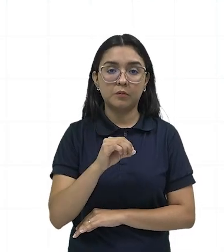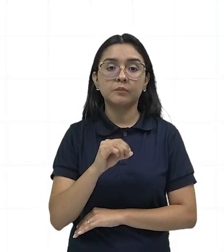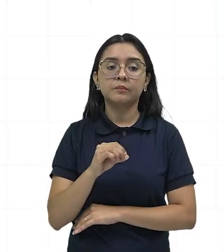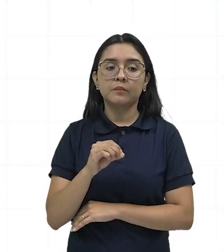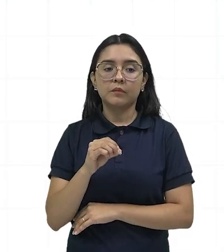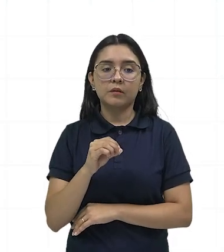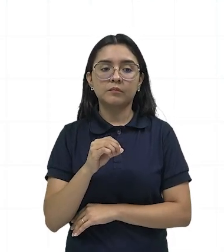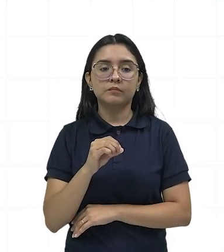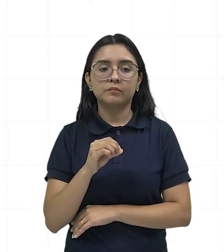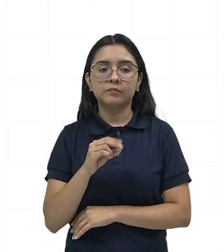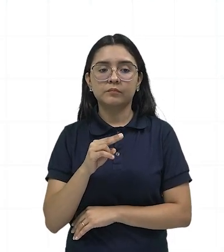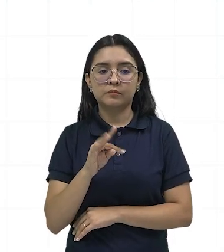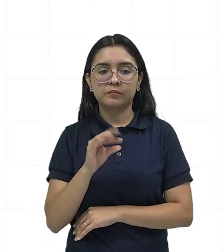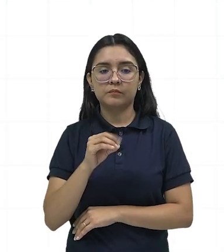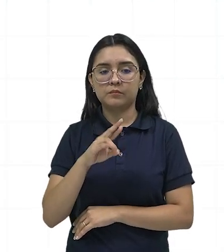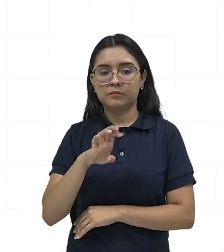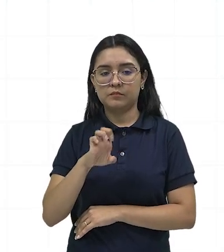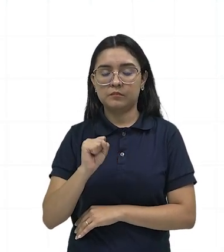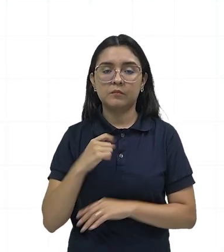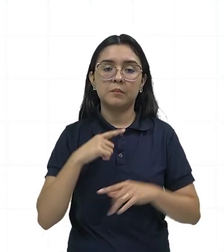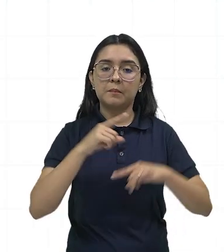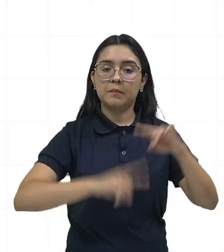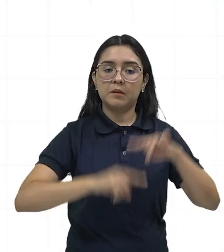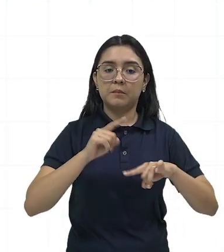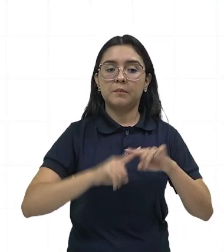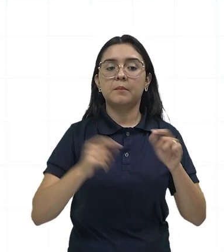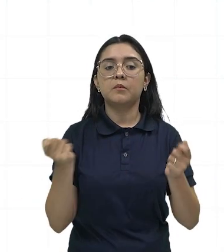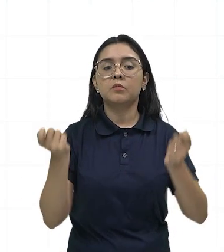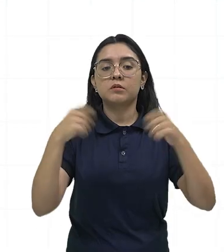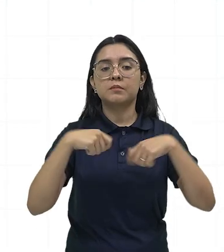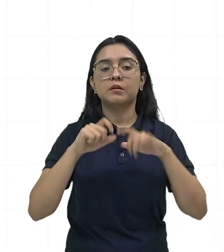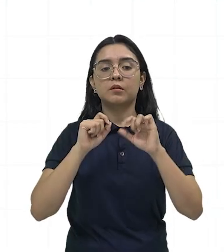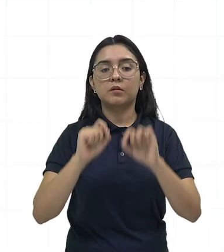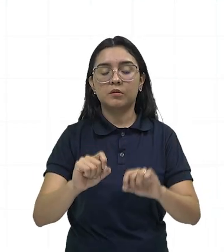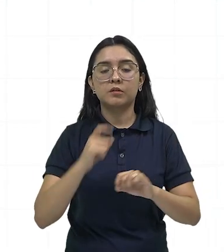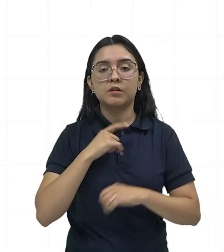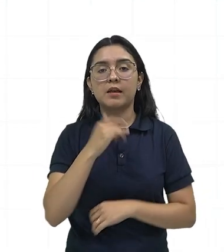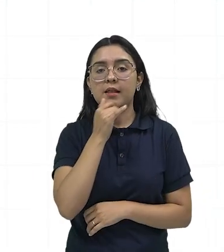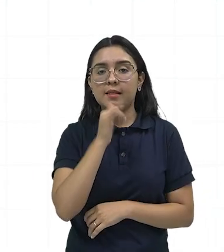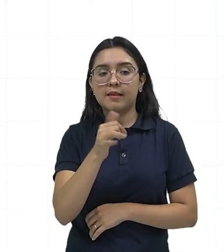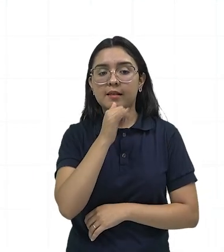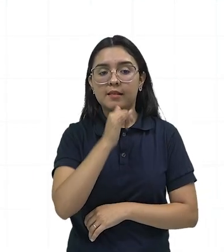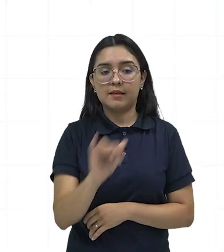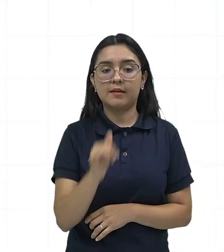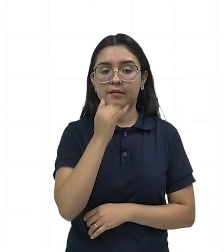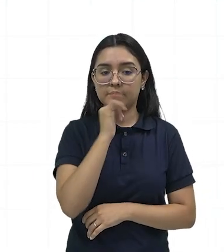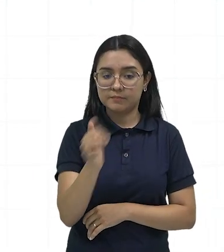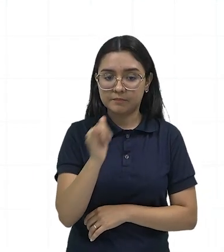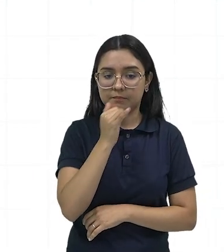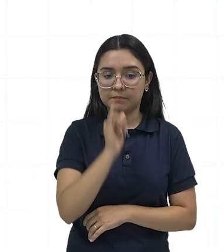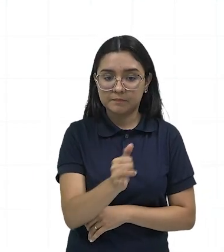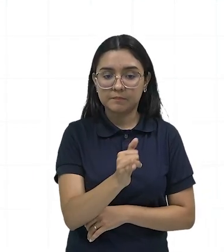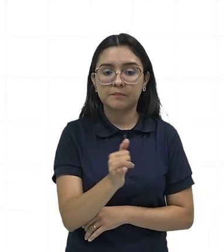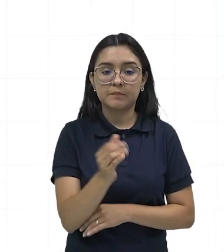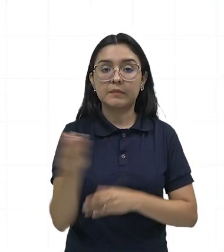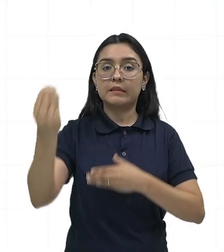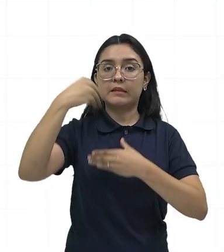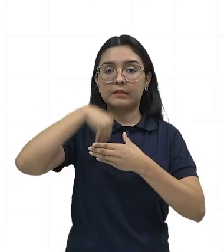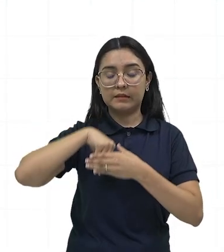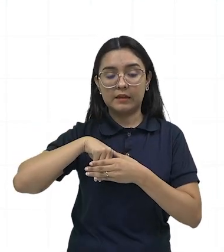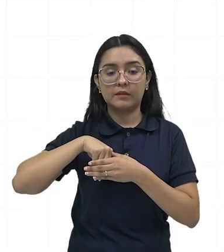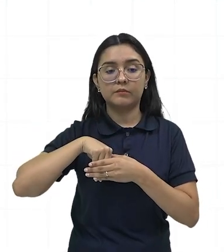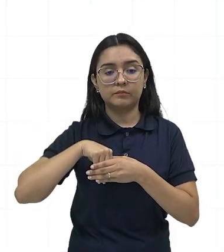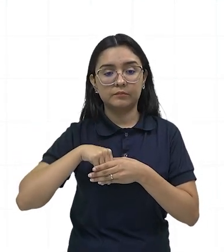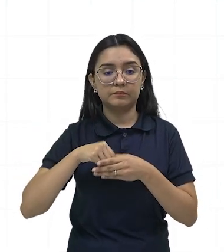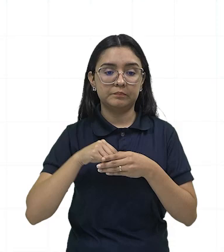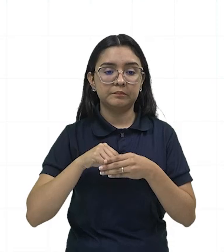condutores são materiais que possibilitam a movimentação de cargas elétricas em seu interior com